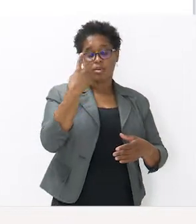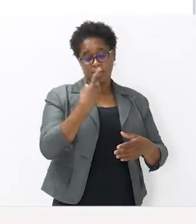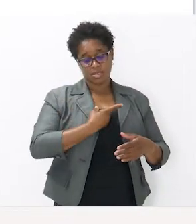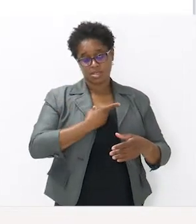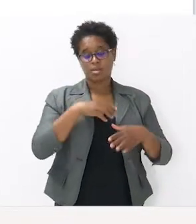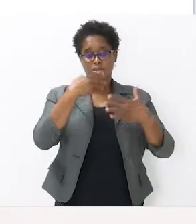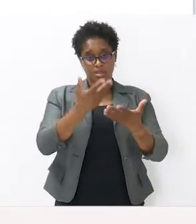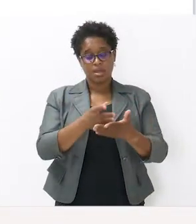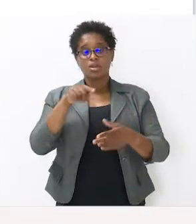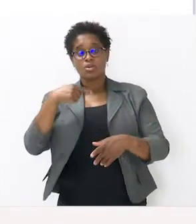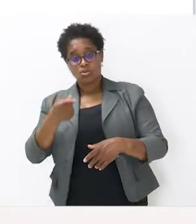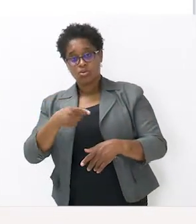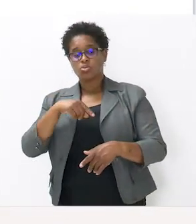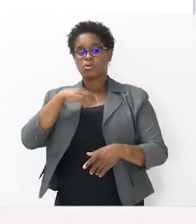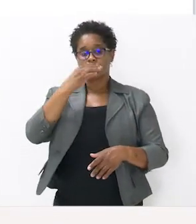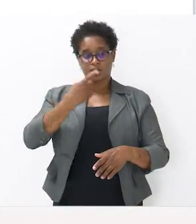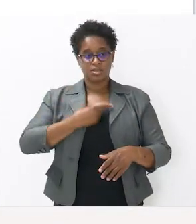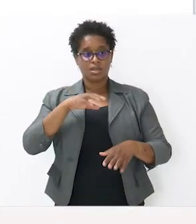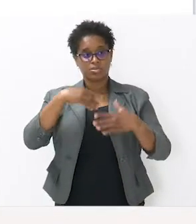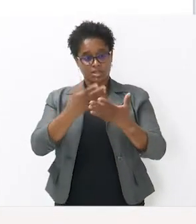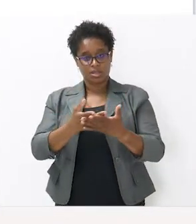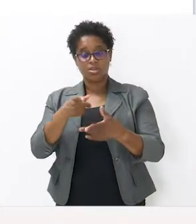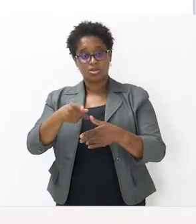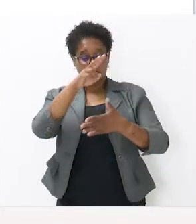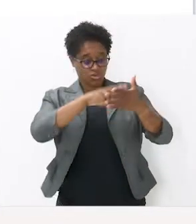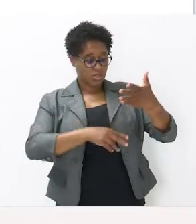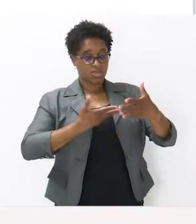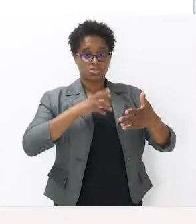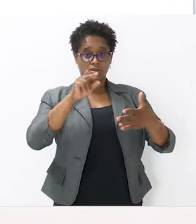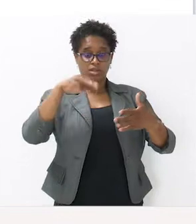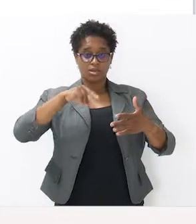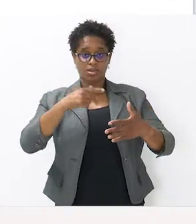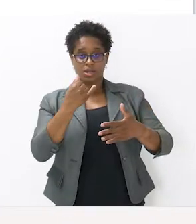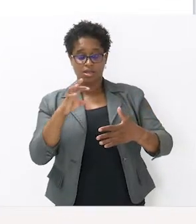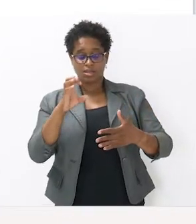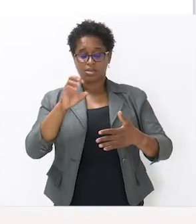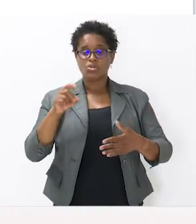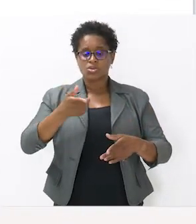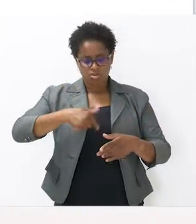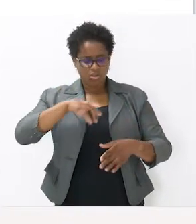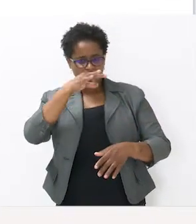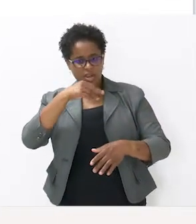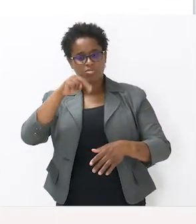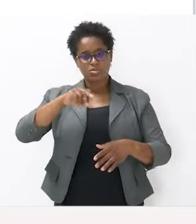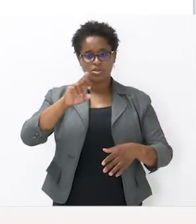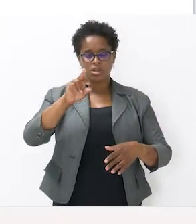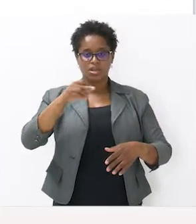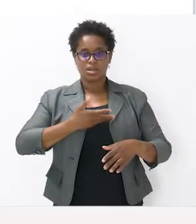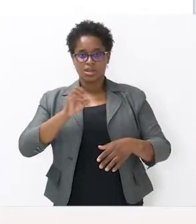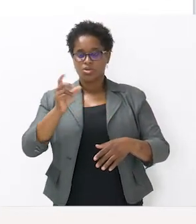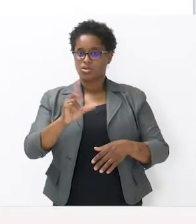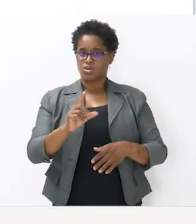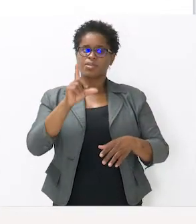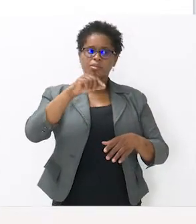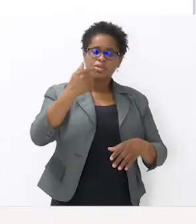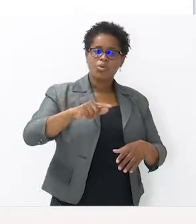assim, certo? Por isso, no texto dramático nós não falamos sobre narrador. E também há um outro